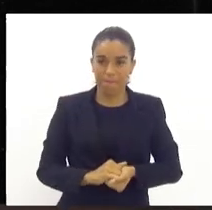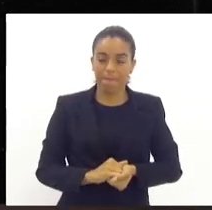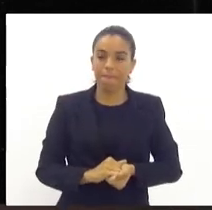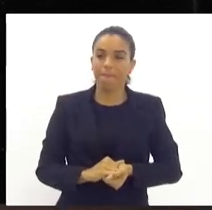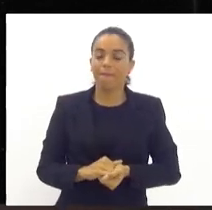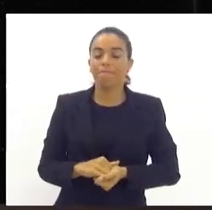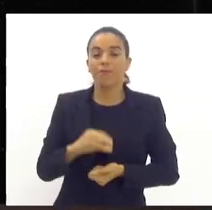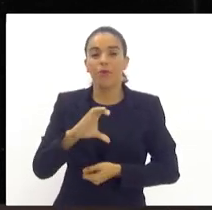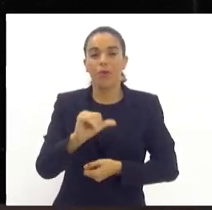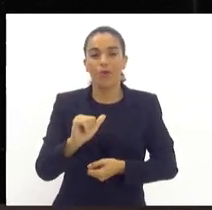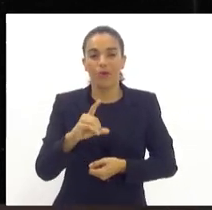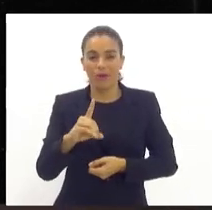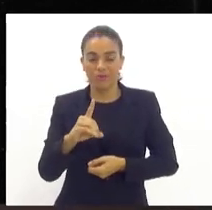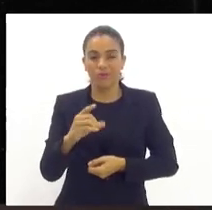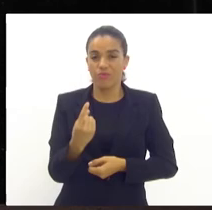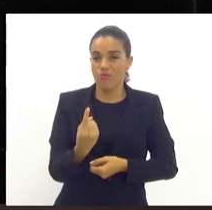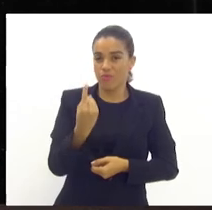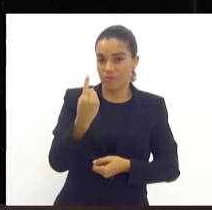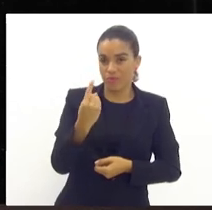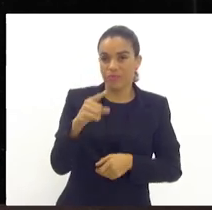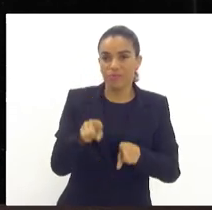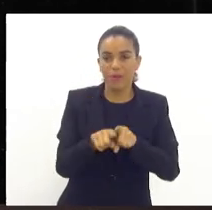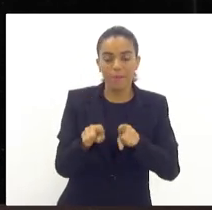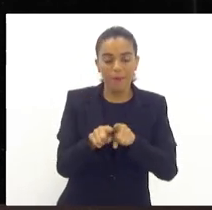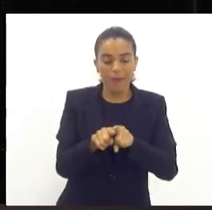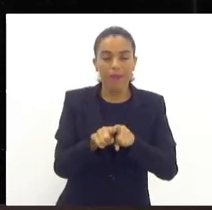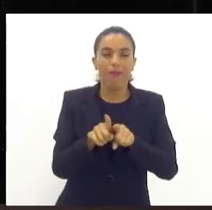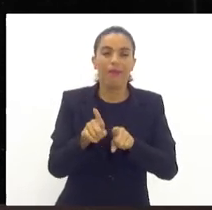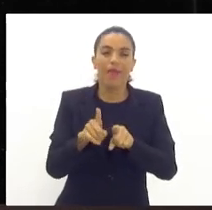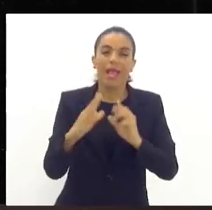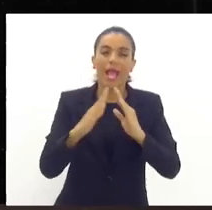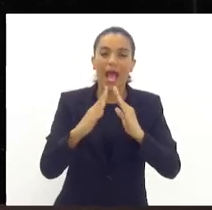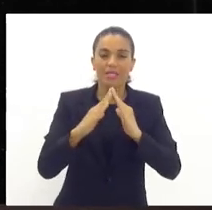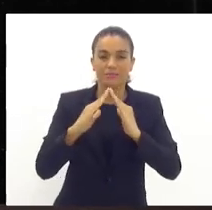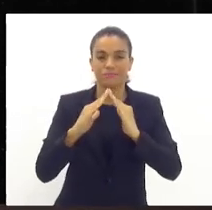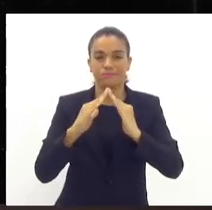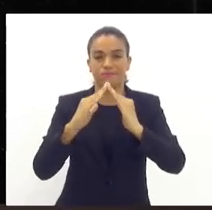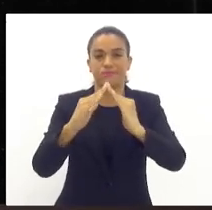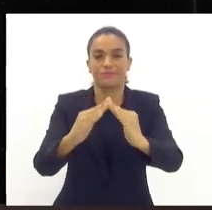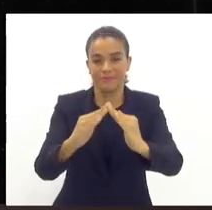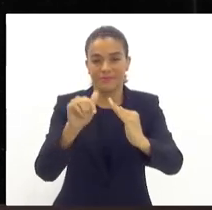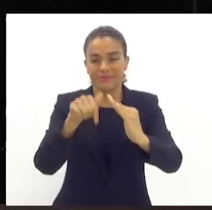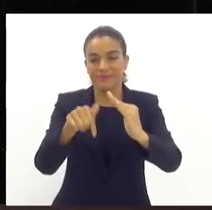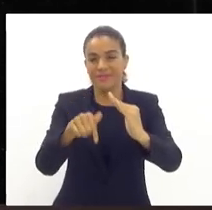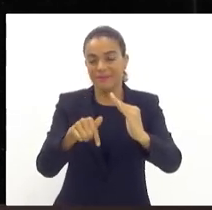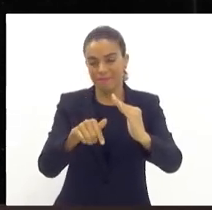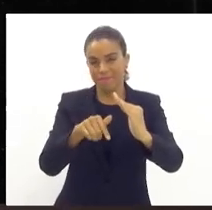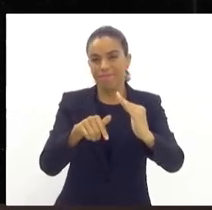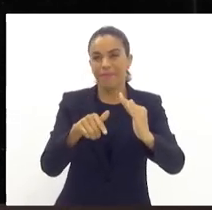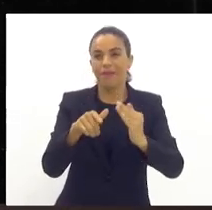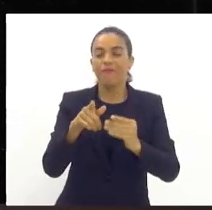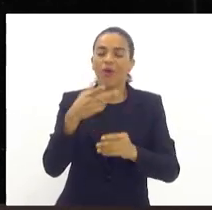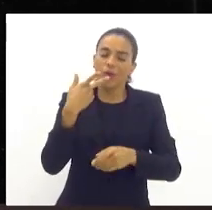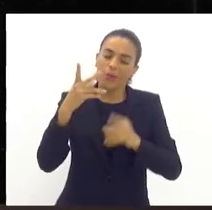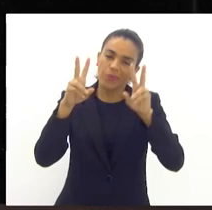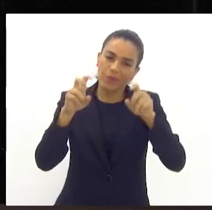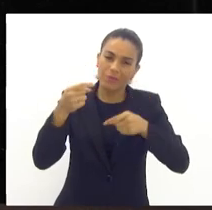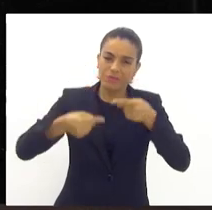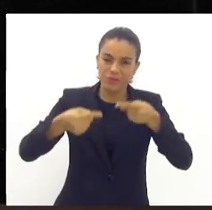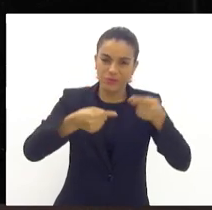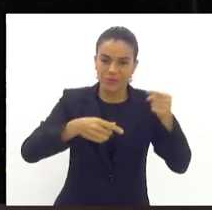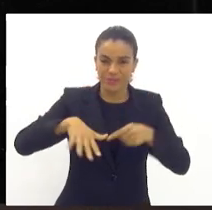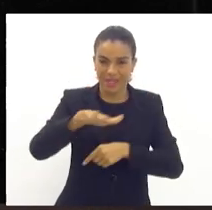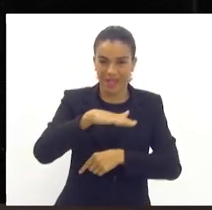Sociais, o Cade Único, que mantém quintais urbanos em suas moradias. Foi um tema que foi discutido na minha região da Zona